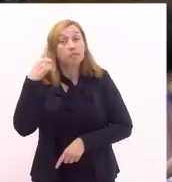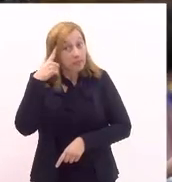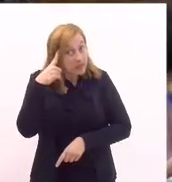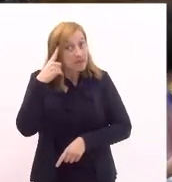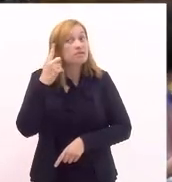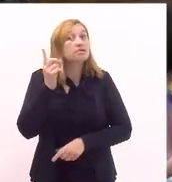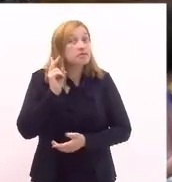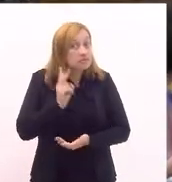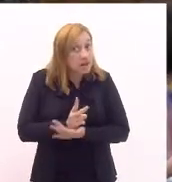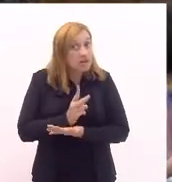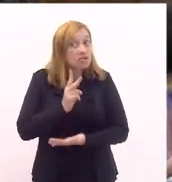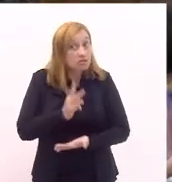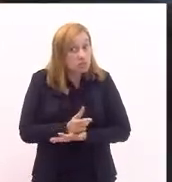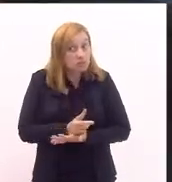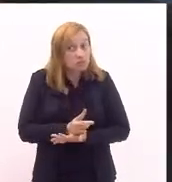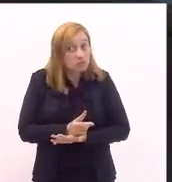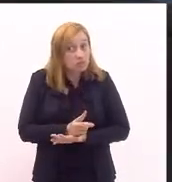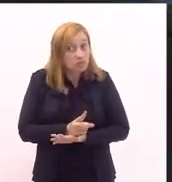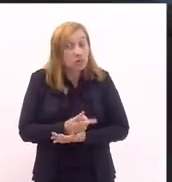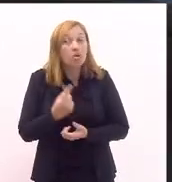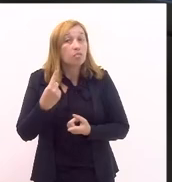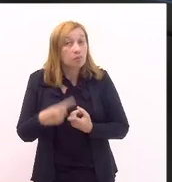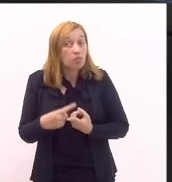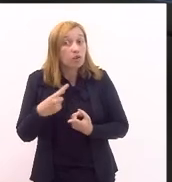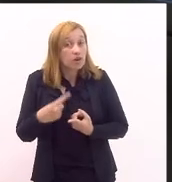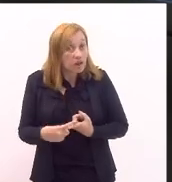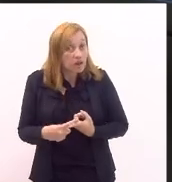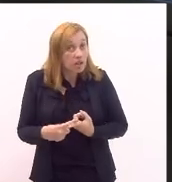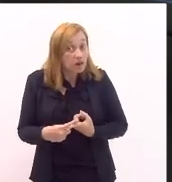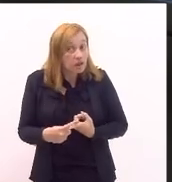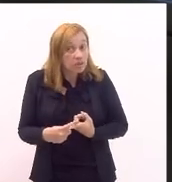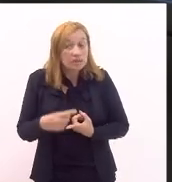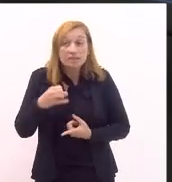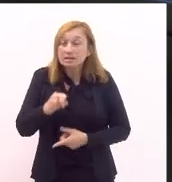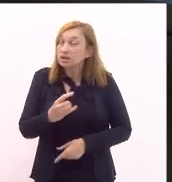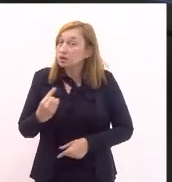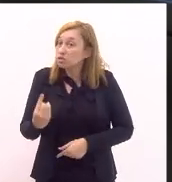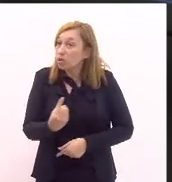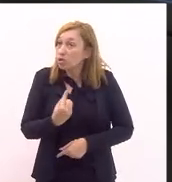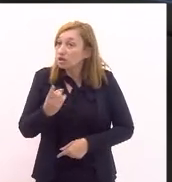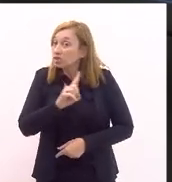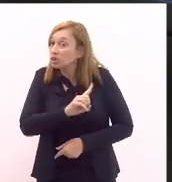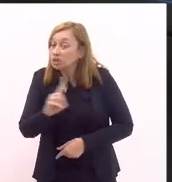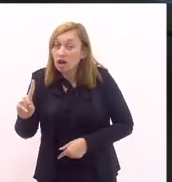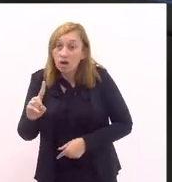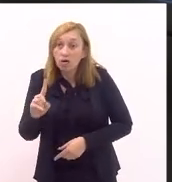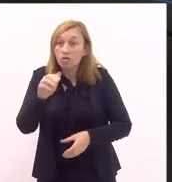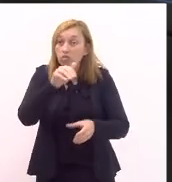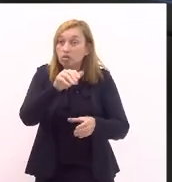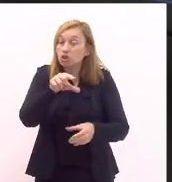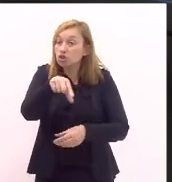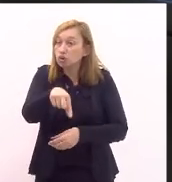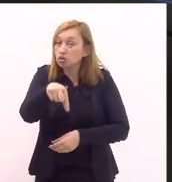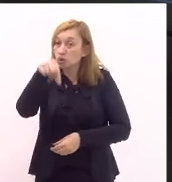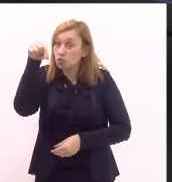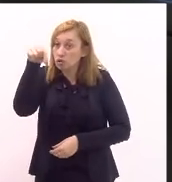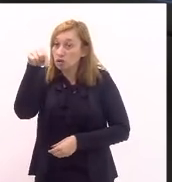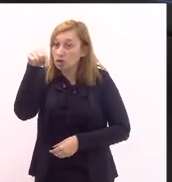pense mesmo porque se nós não elegemos